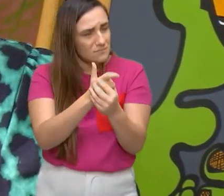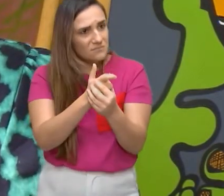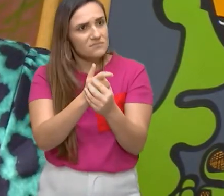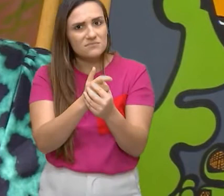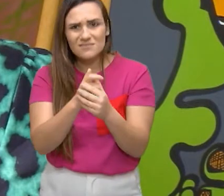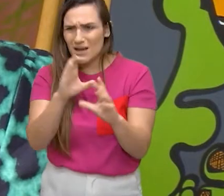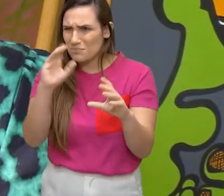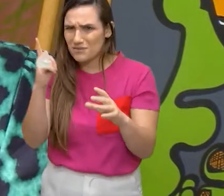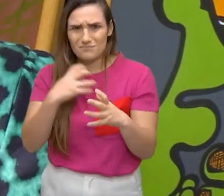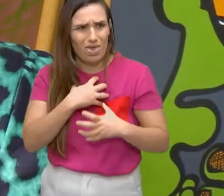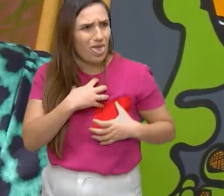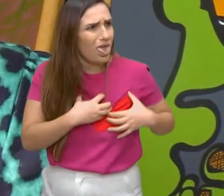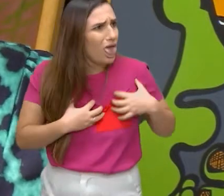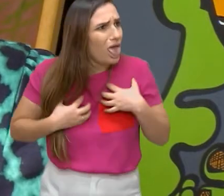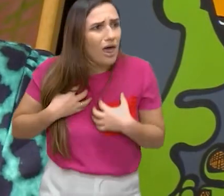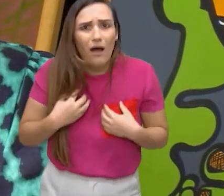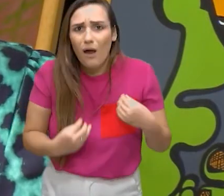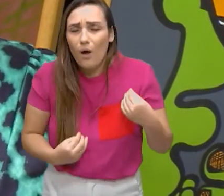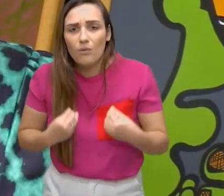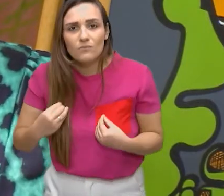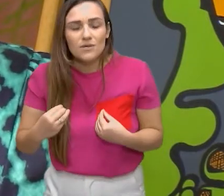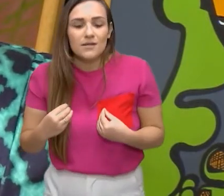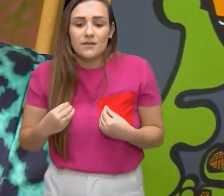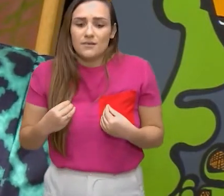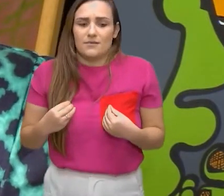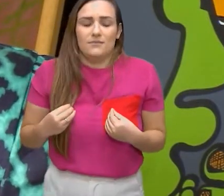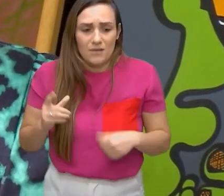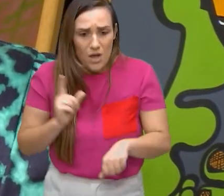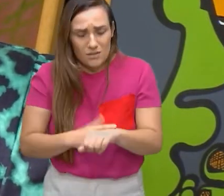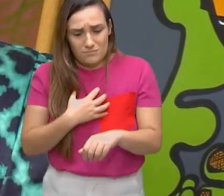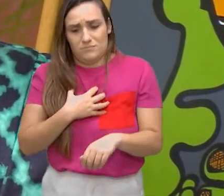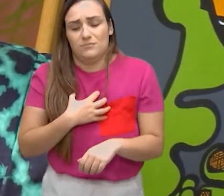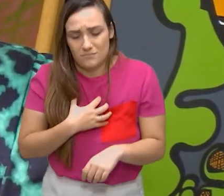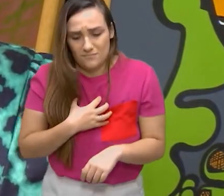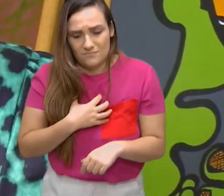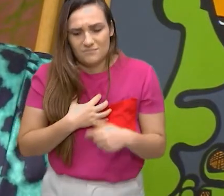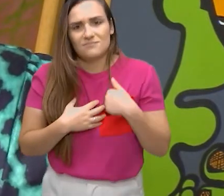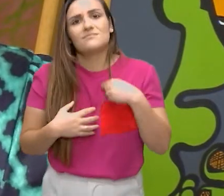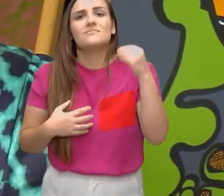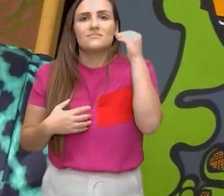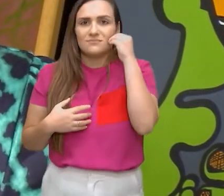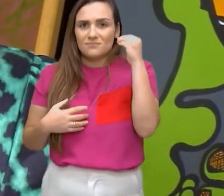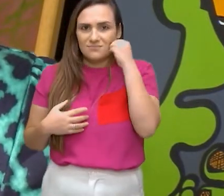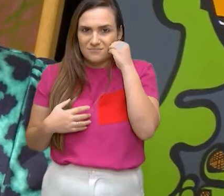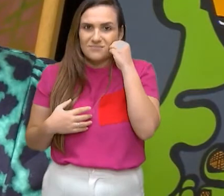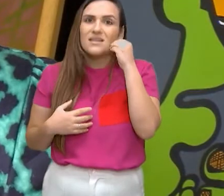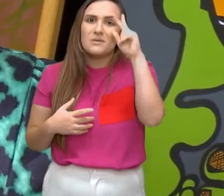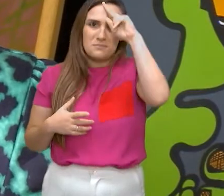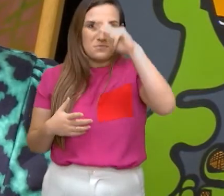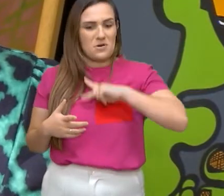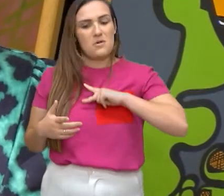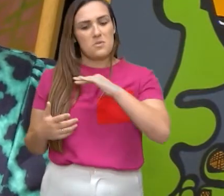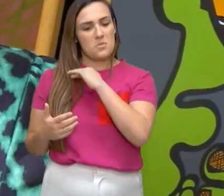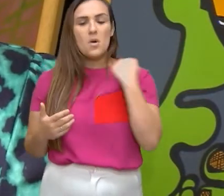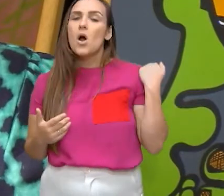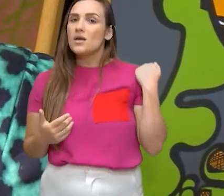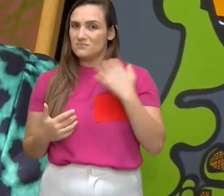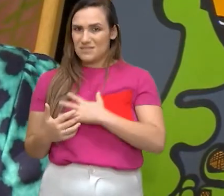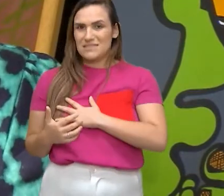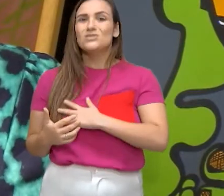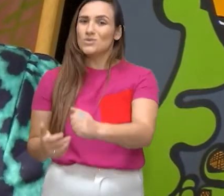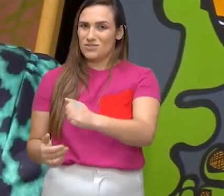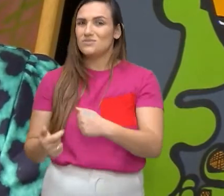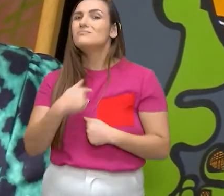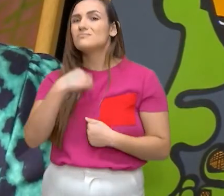E nessa época, sim, foi uma época que eu tentei, né? Graças a Deus não consegui